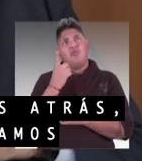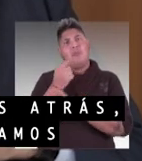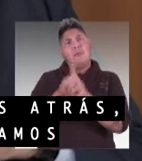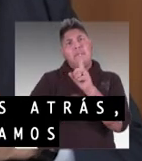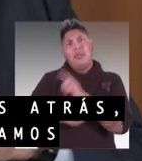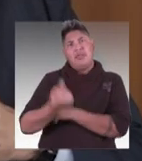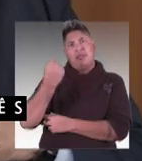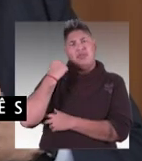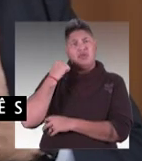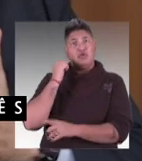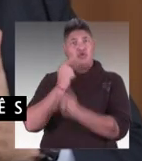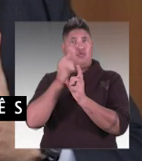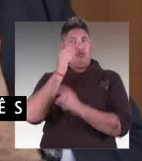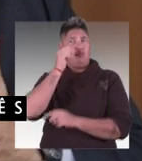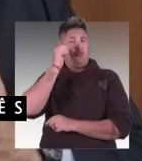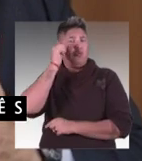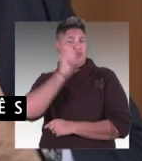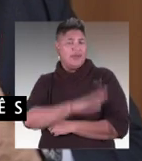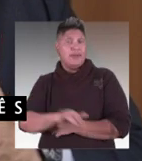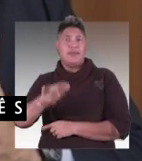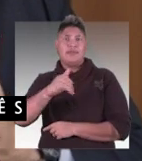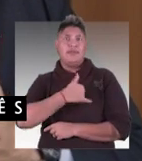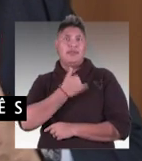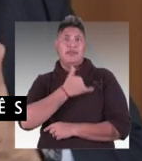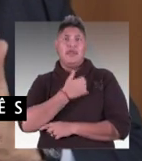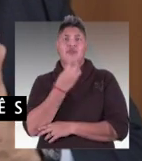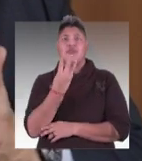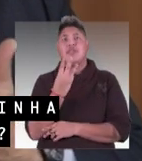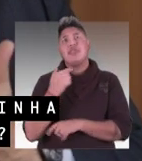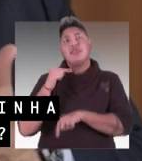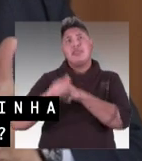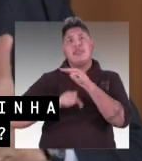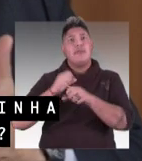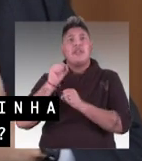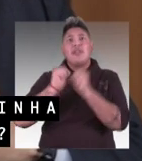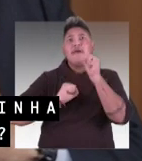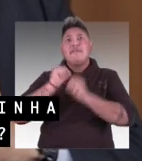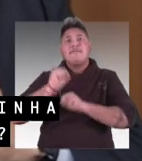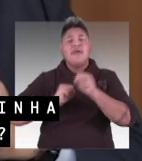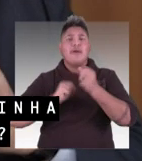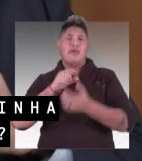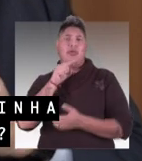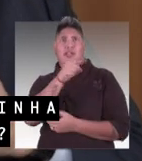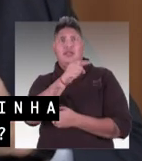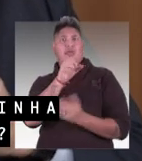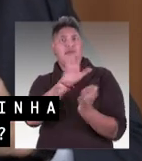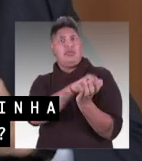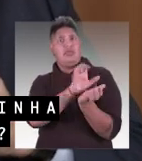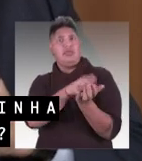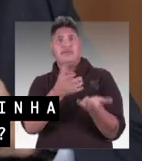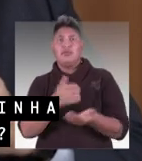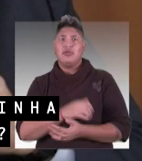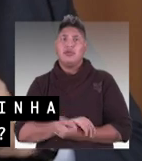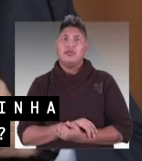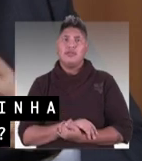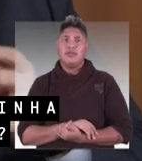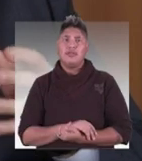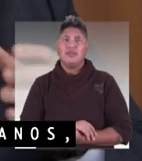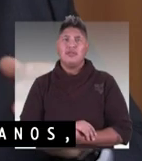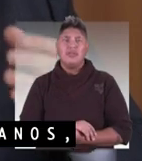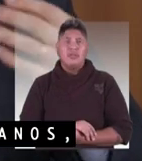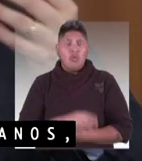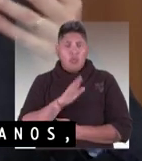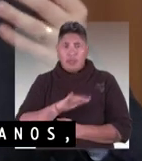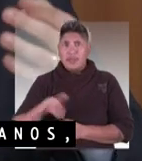nós encontramos uma criança de 3 anos trabalhando numa fábrica de farinha em Pernambuco. Né? Uma